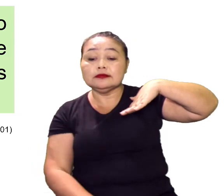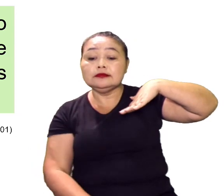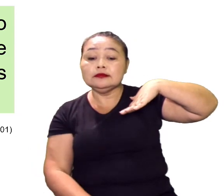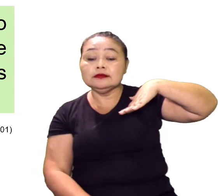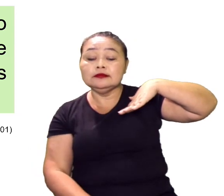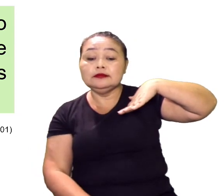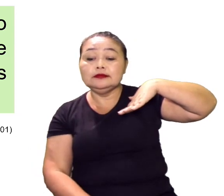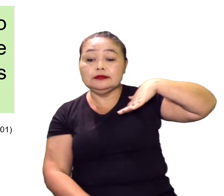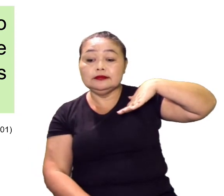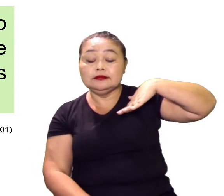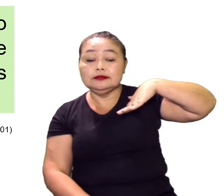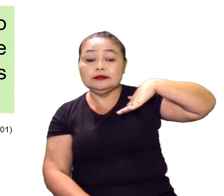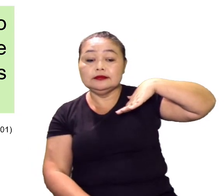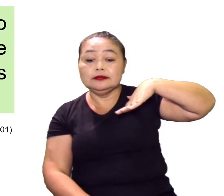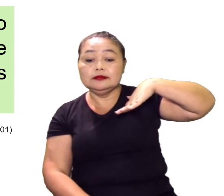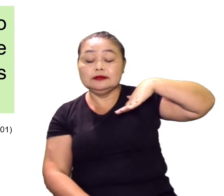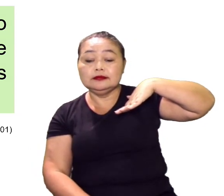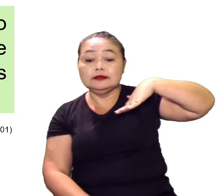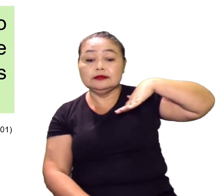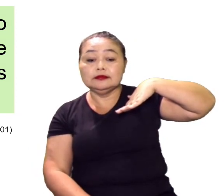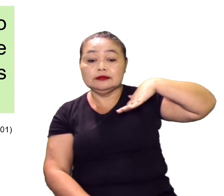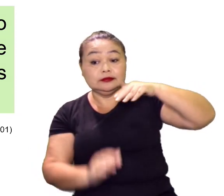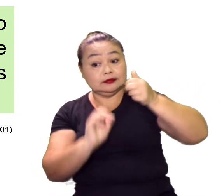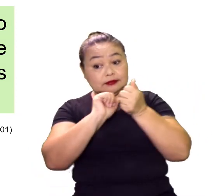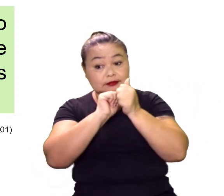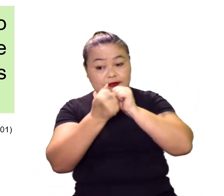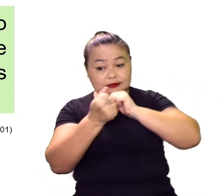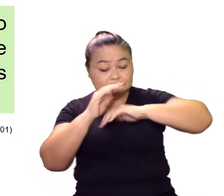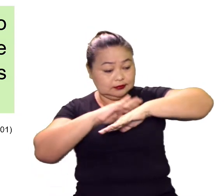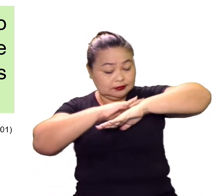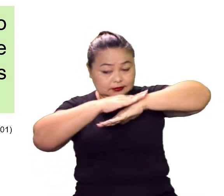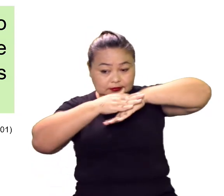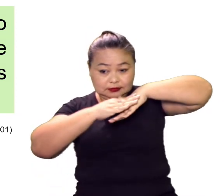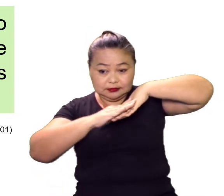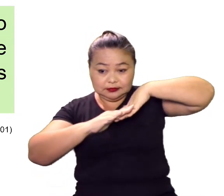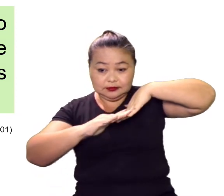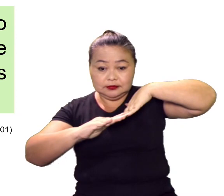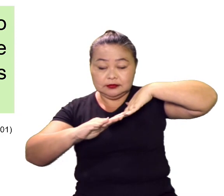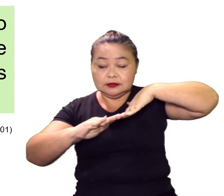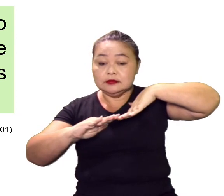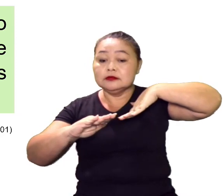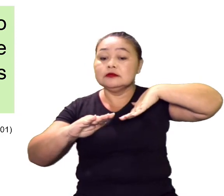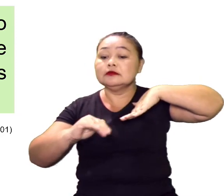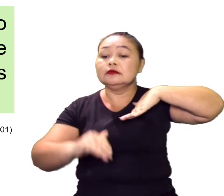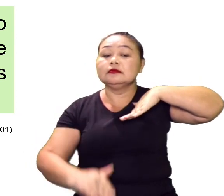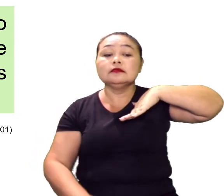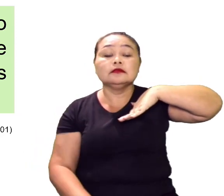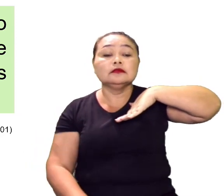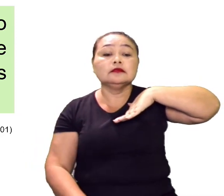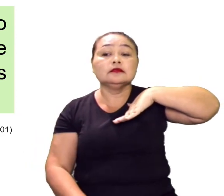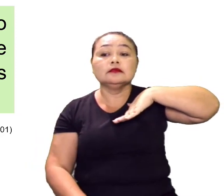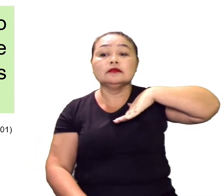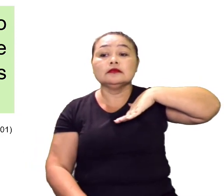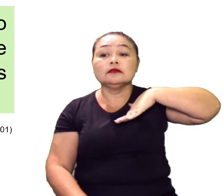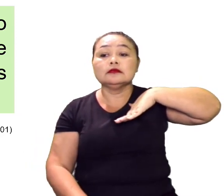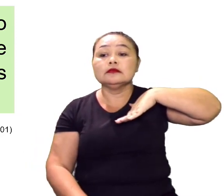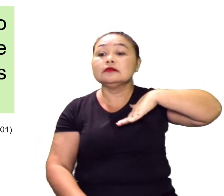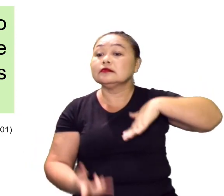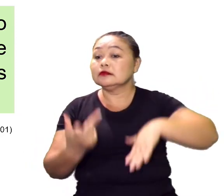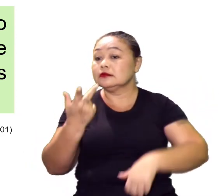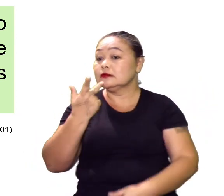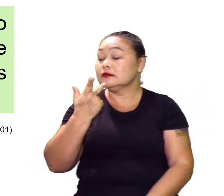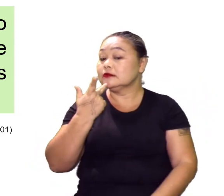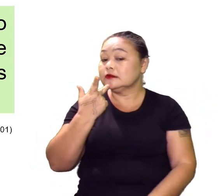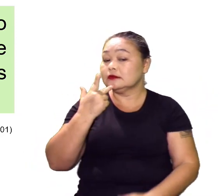pelos agentes que alteram o relevo, e já esses agentes estão trabalhando nos planaltos. Isso. E eu falei que